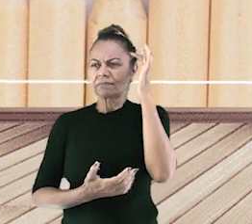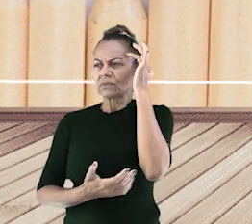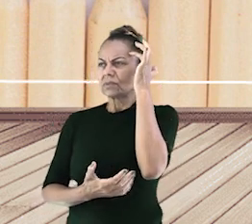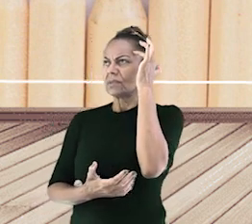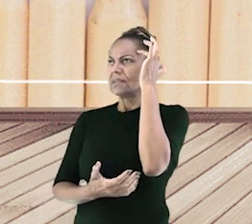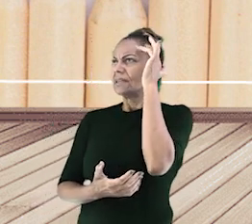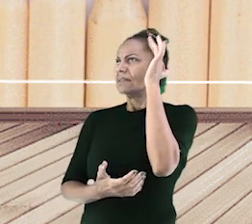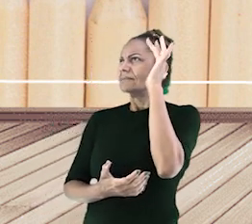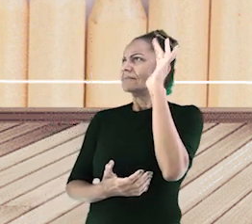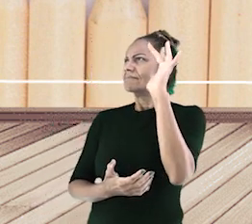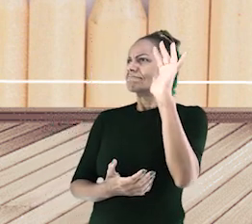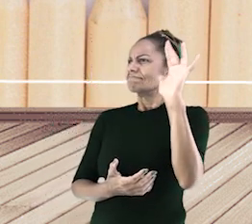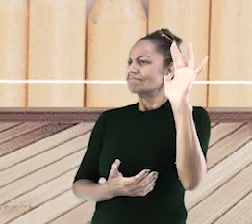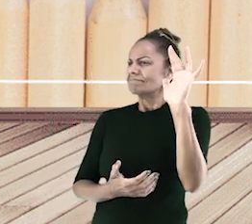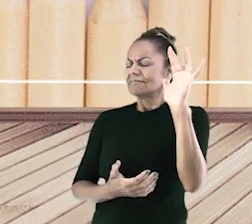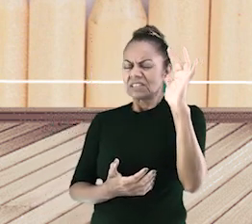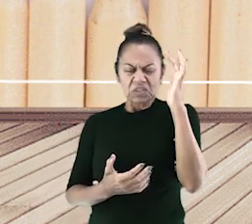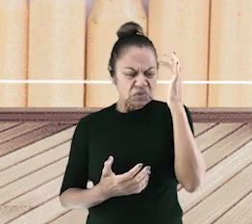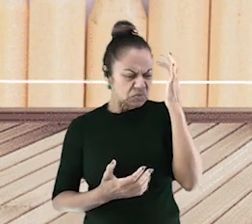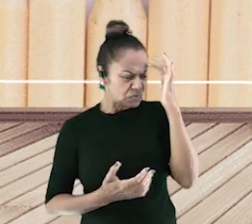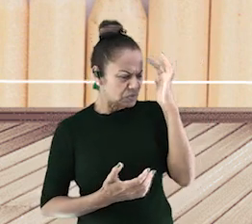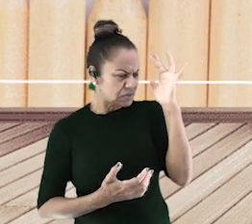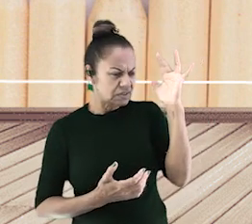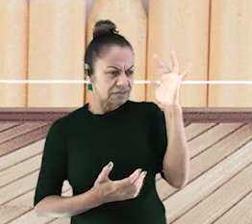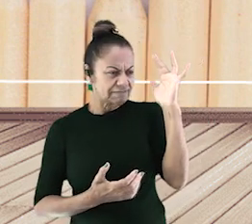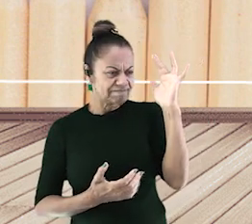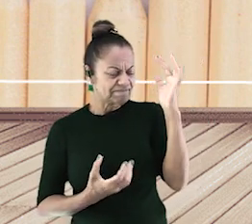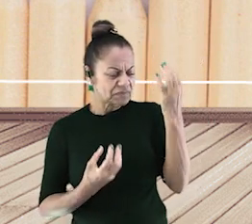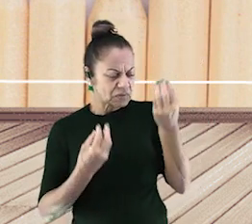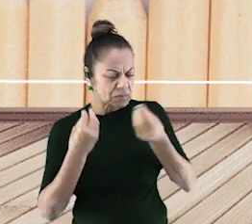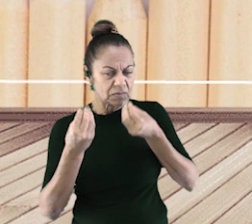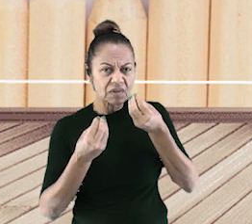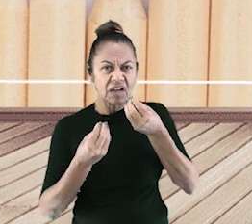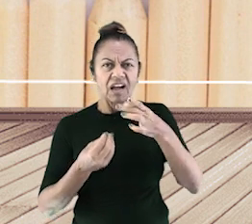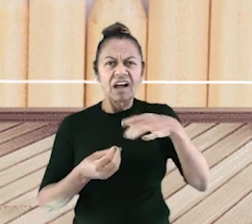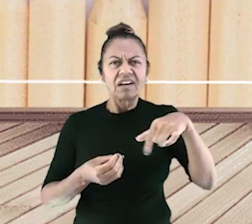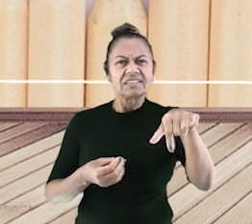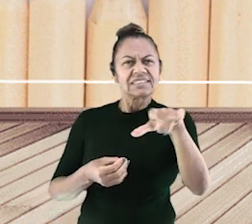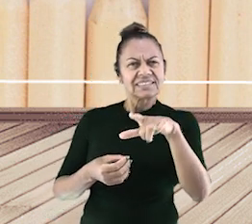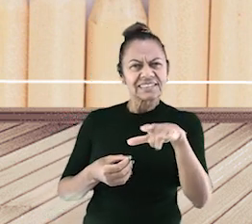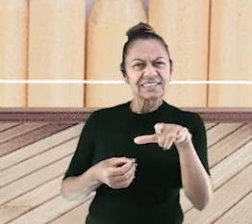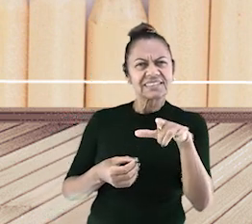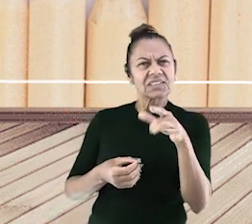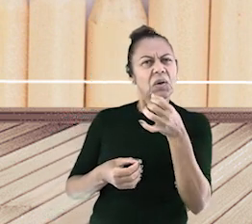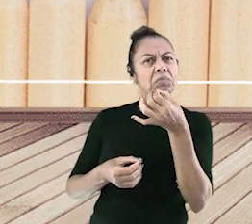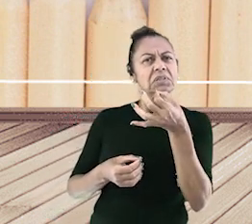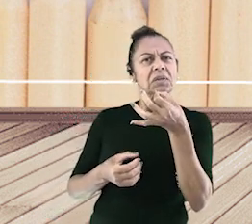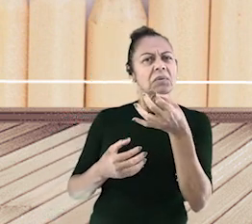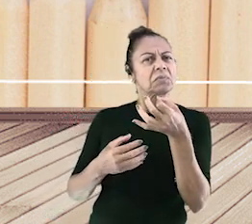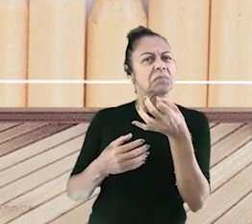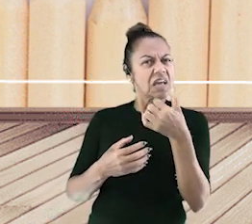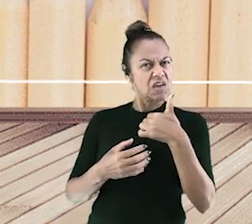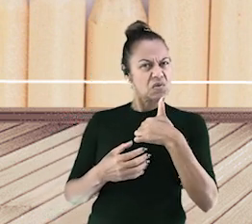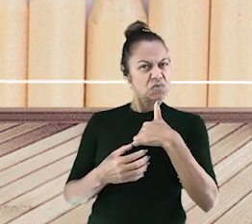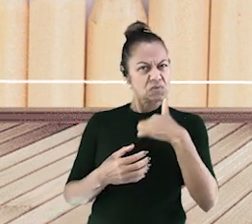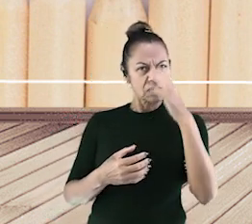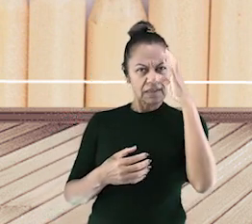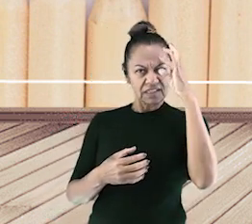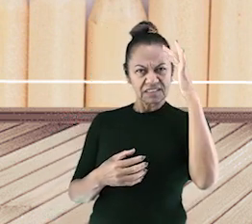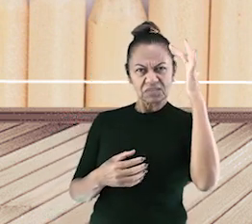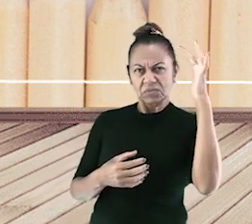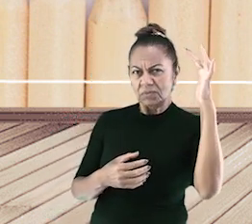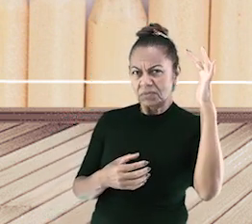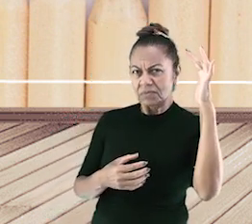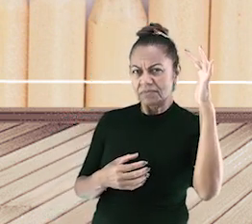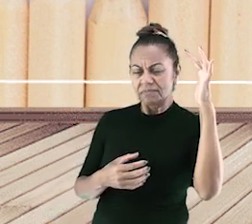sonhando. Será que eu estava sonhando, crianças? Não sei. O que vocês acham? Eu acho que eu estava